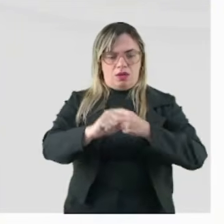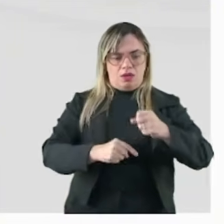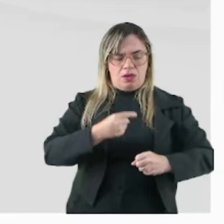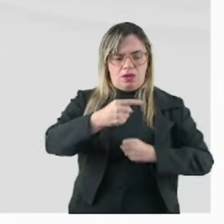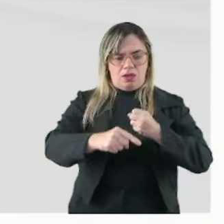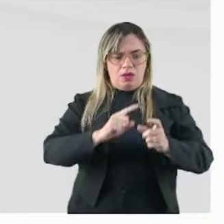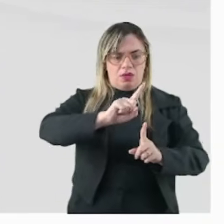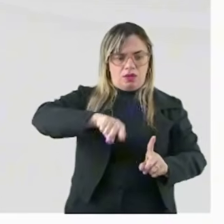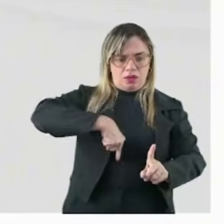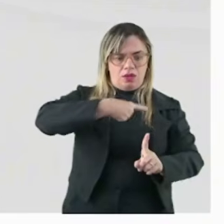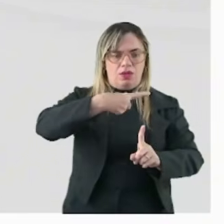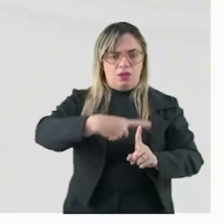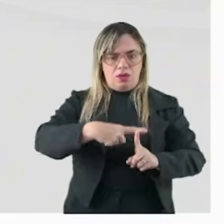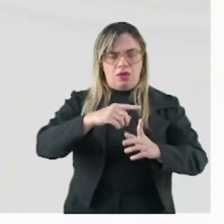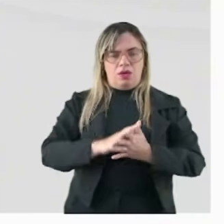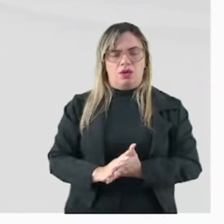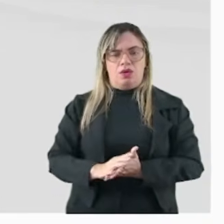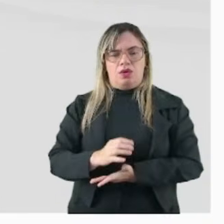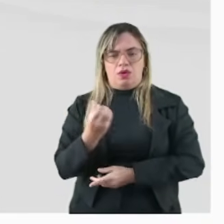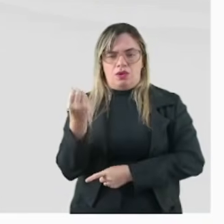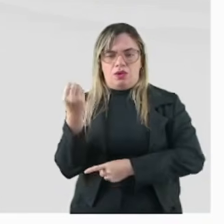a massa do oxigênio,